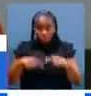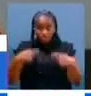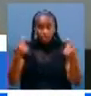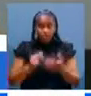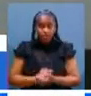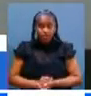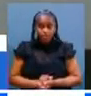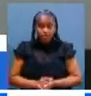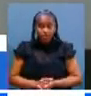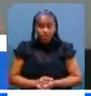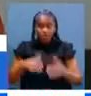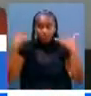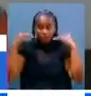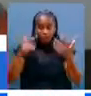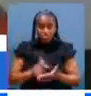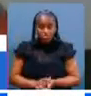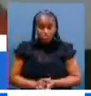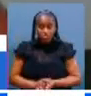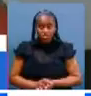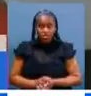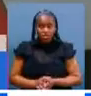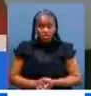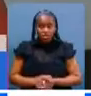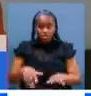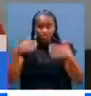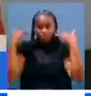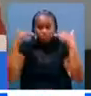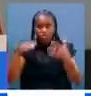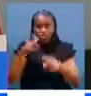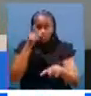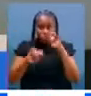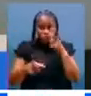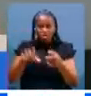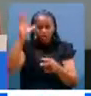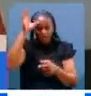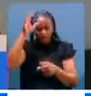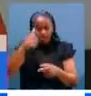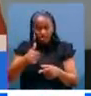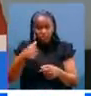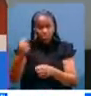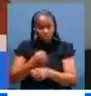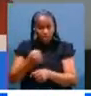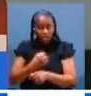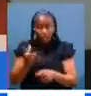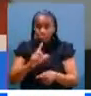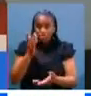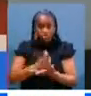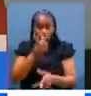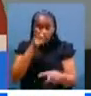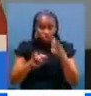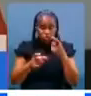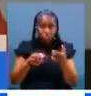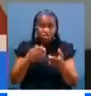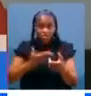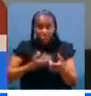divulgar a informação, formar quadros capazes de atuar no terreno, não só como dirigentes, mas também como